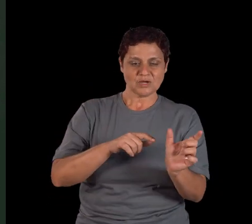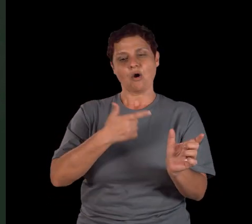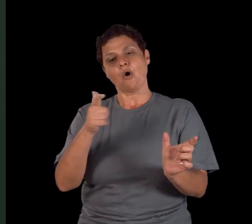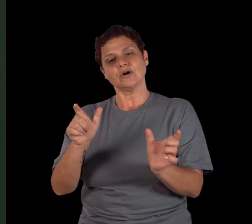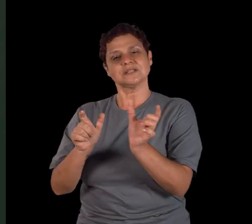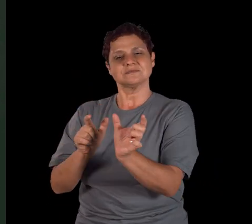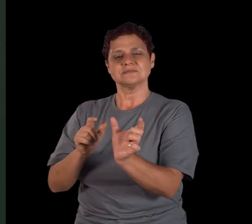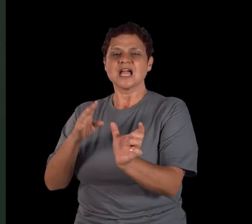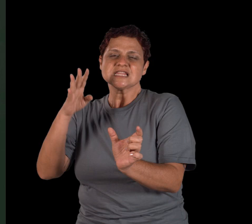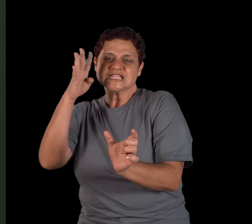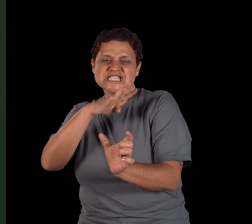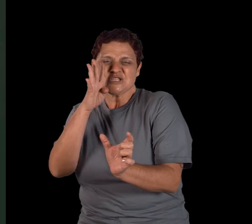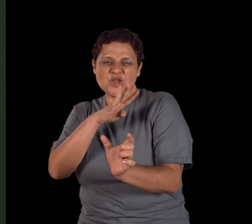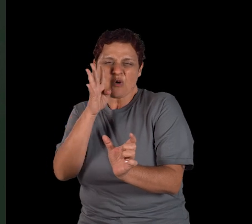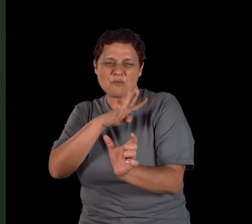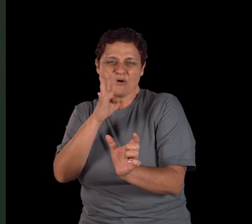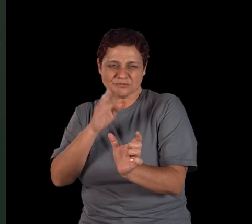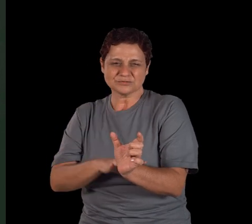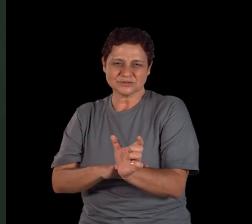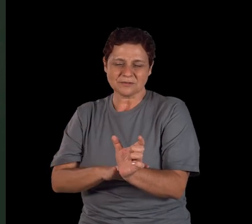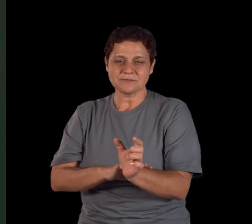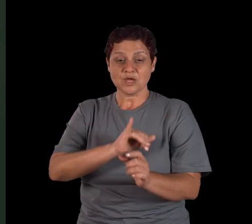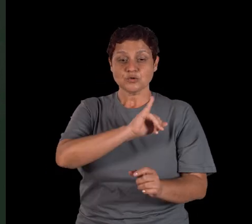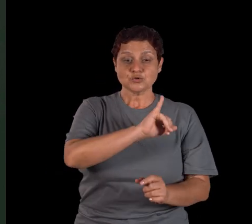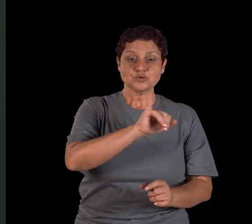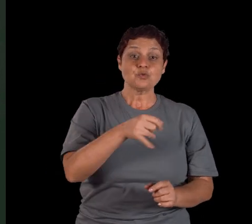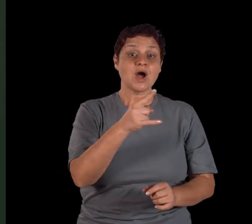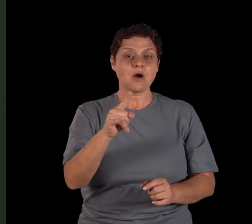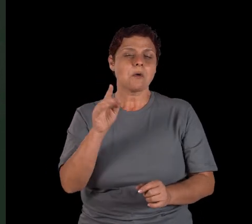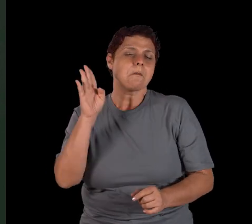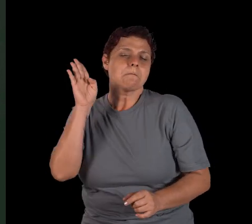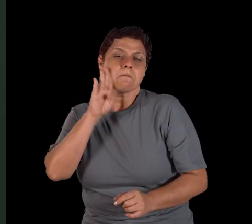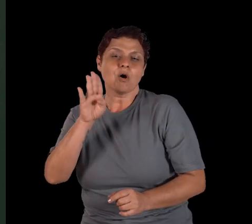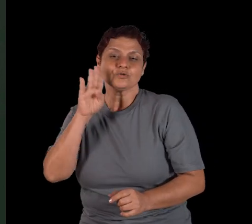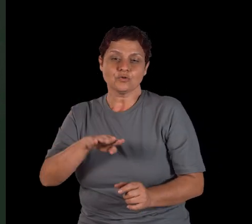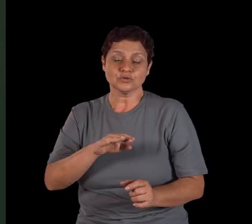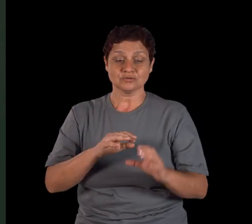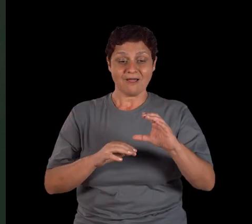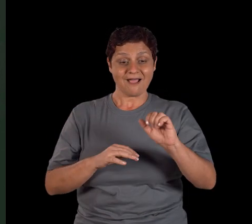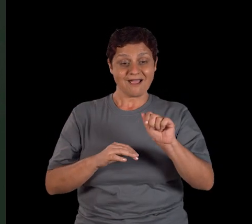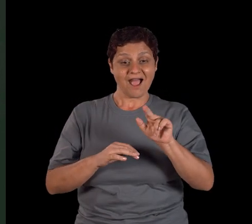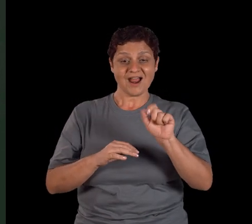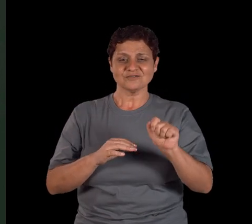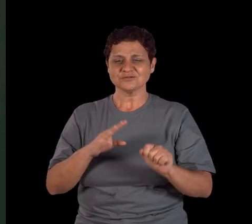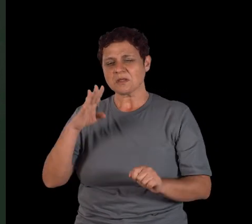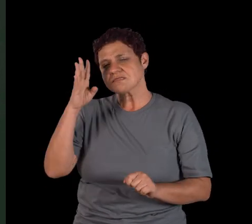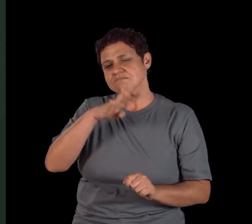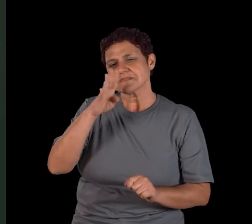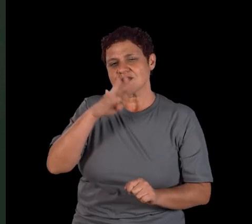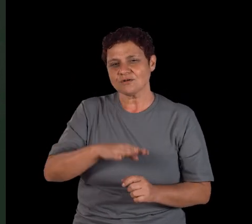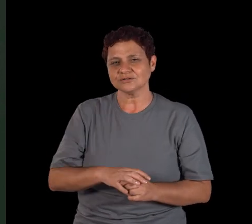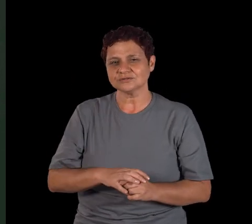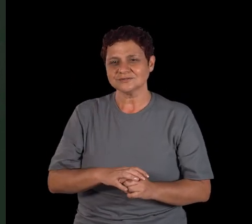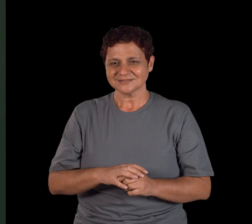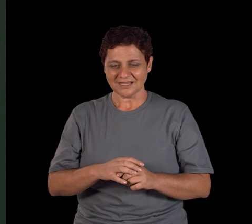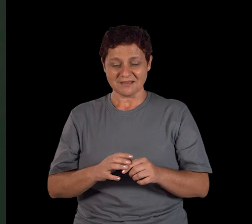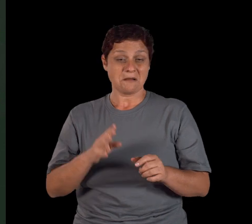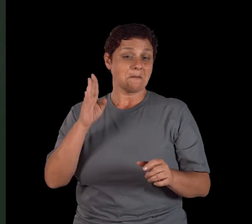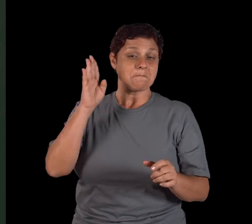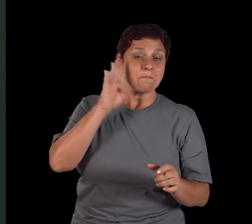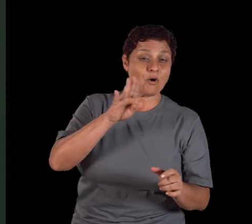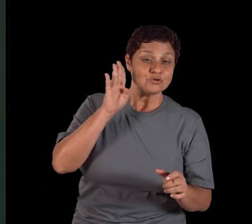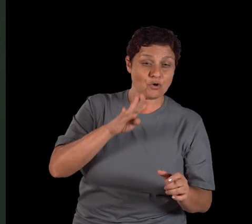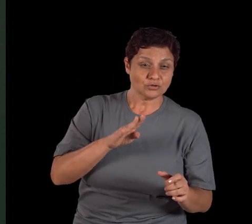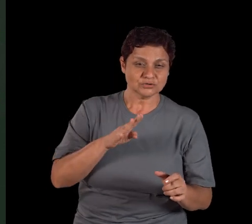Como assim tinhoso? Joãozinho era bondoso, já o Carlos tinhoso. Veja, a ideia é que bondoso e tinhoso